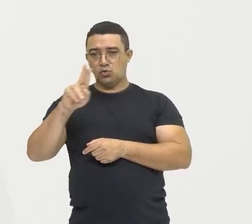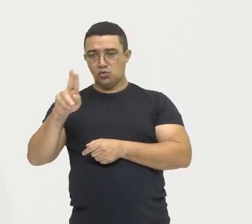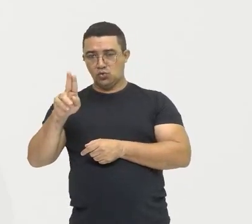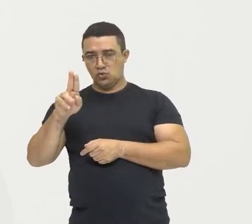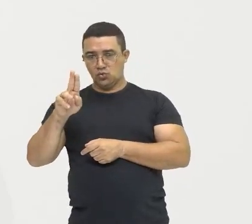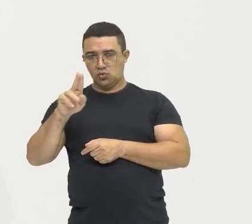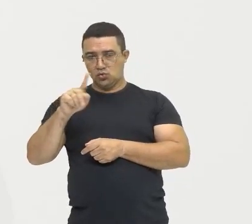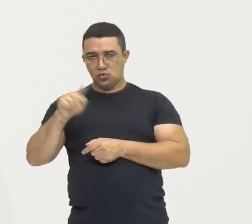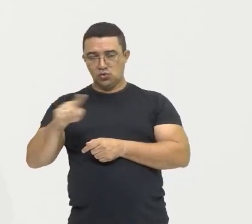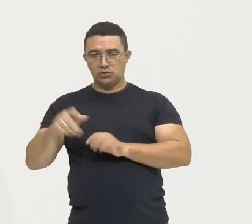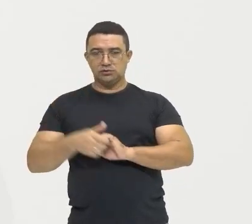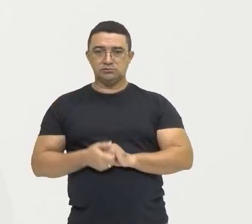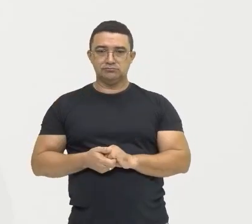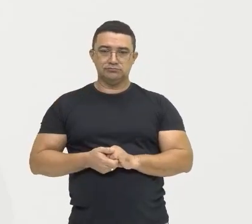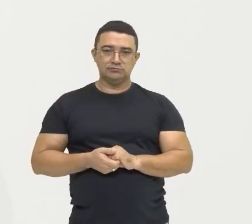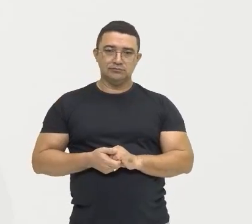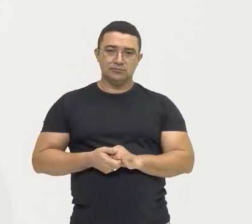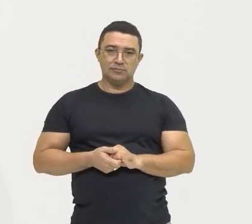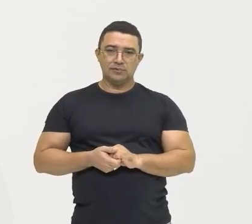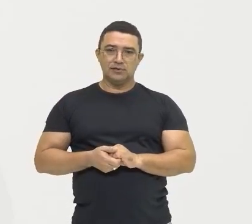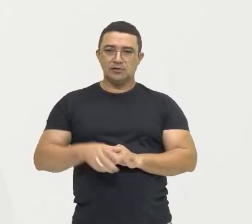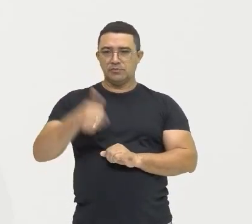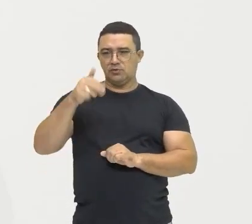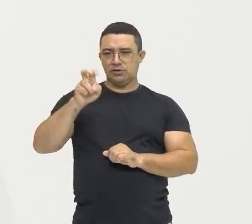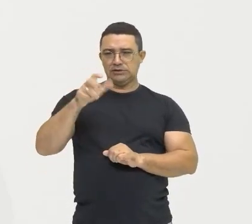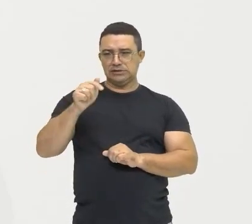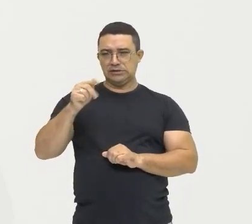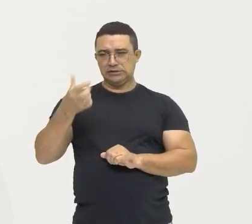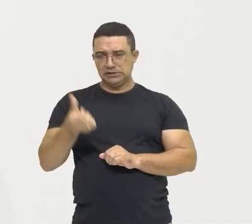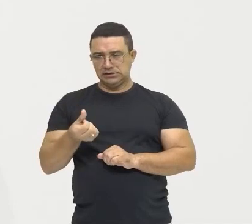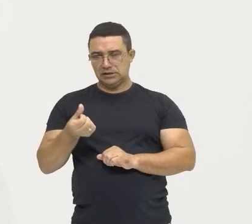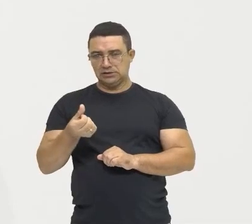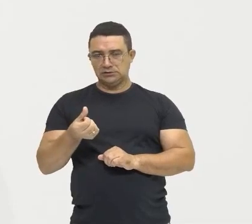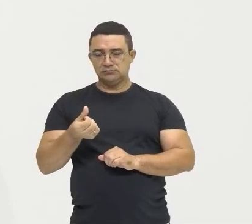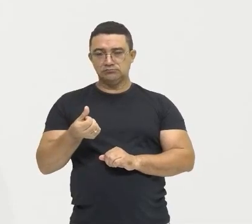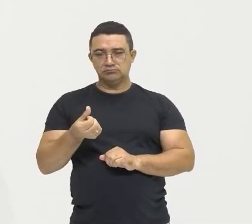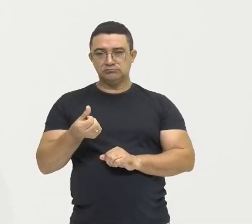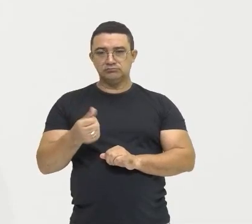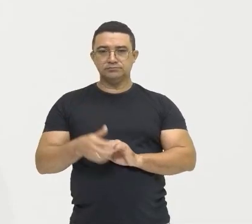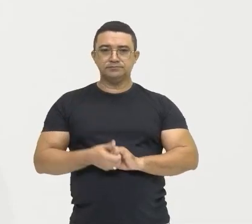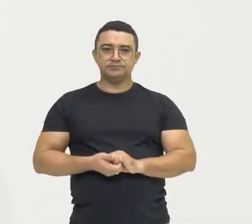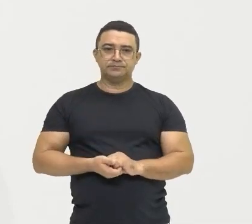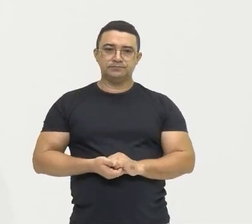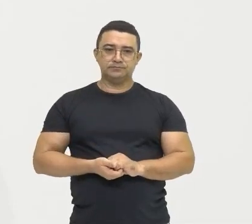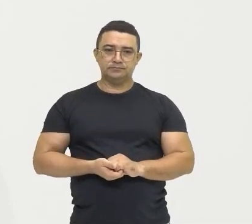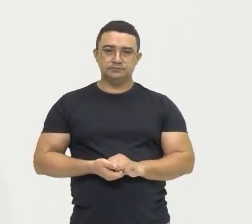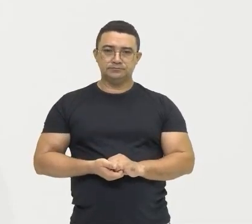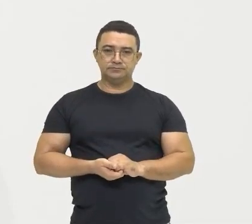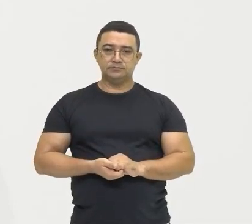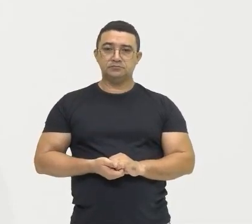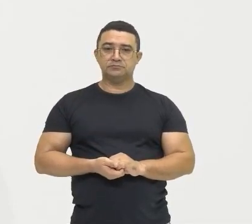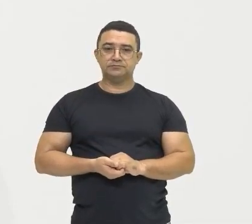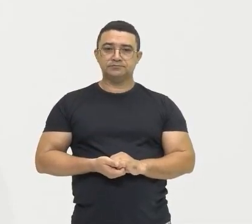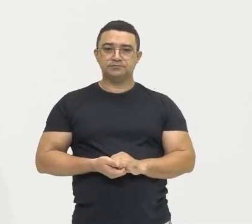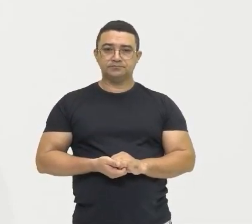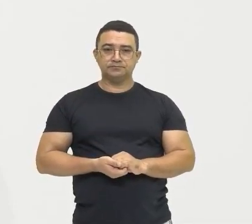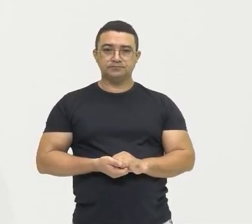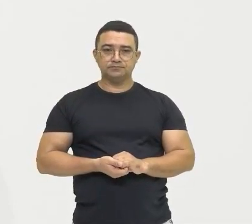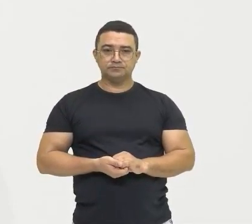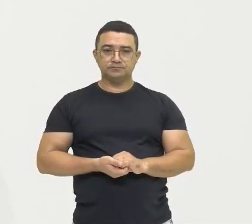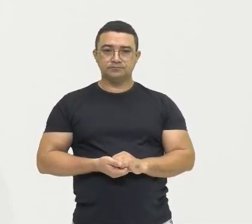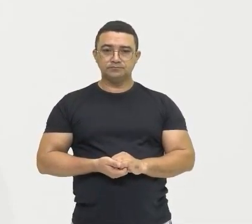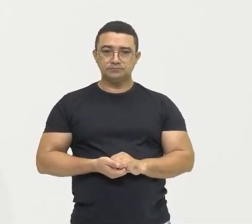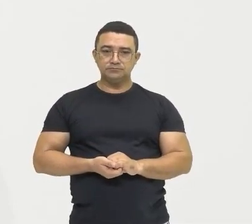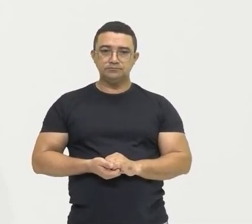Brasil, escrita em 1576, essa é uma data, segundo os historiadores. Quem escreveu?